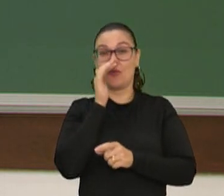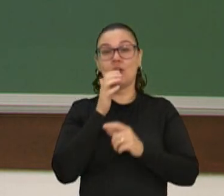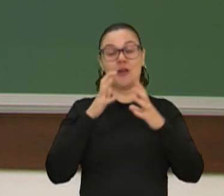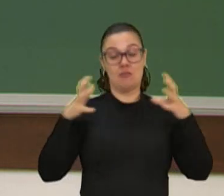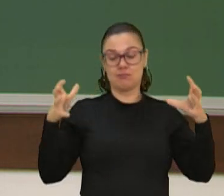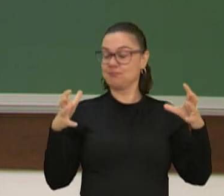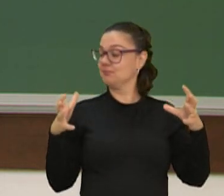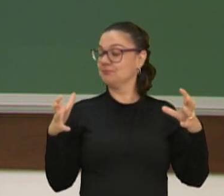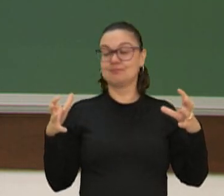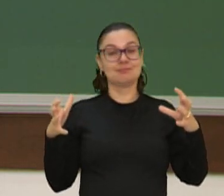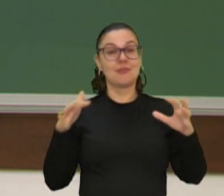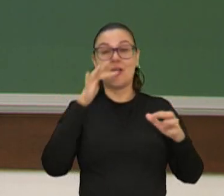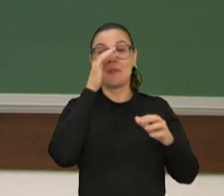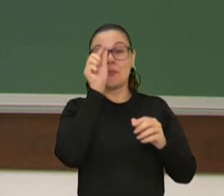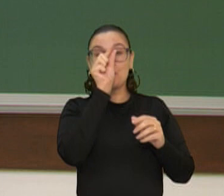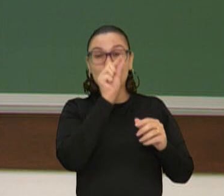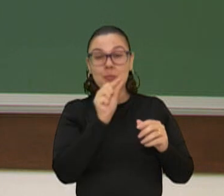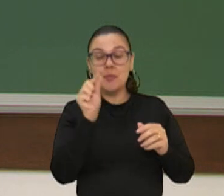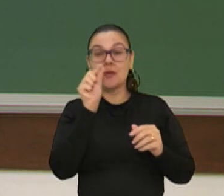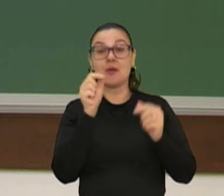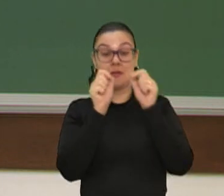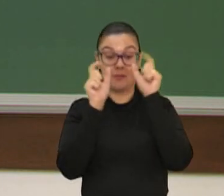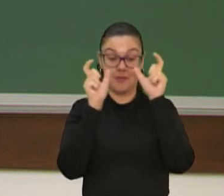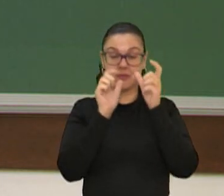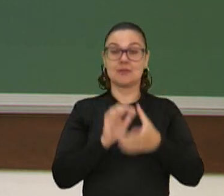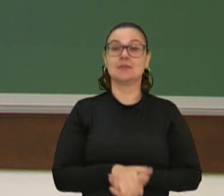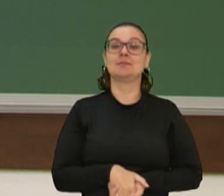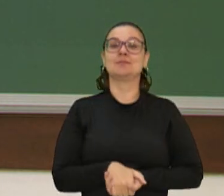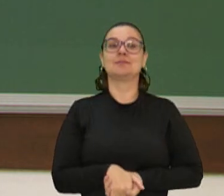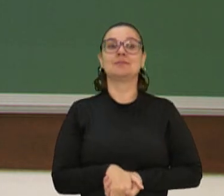errado, são muitas florezinhas. Presta atenção, hein?